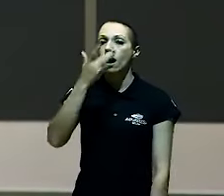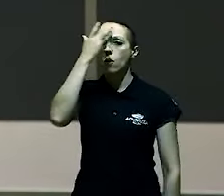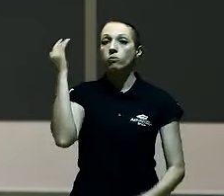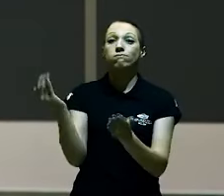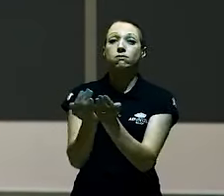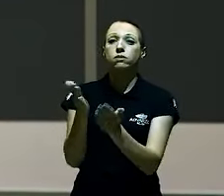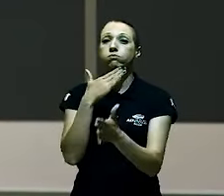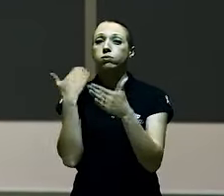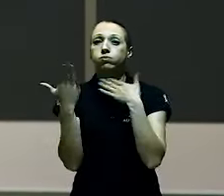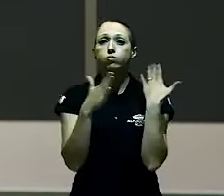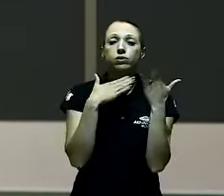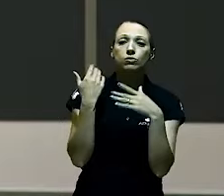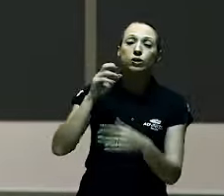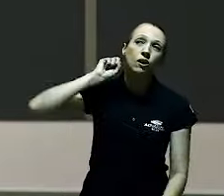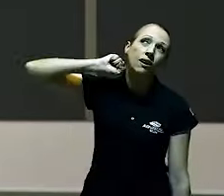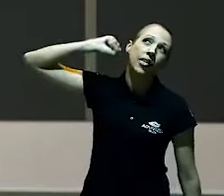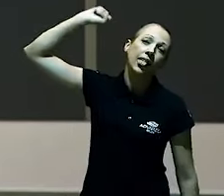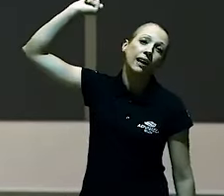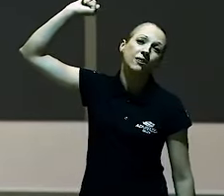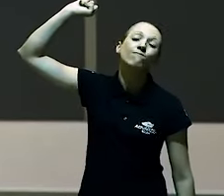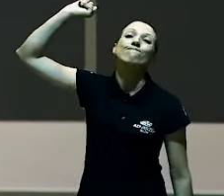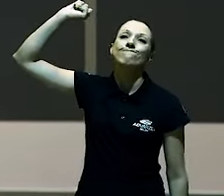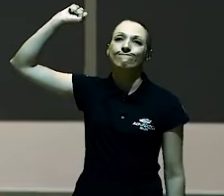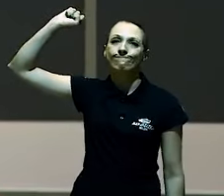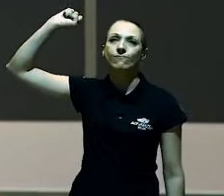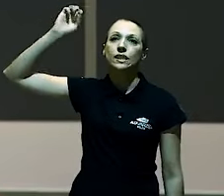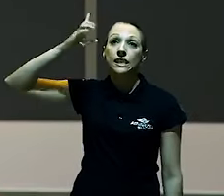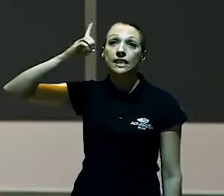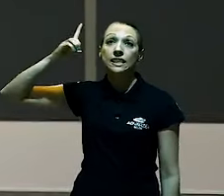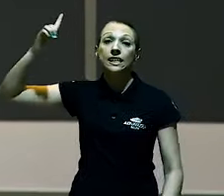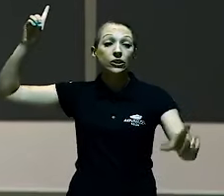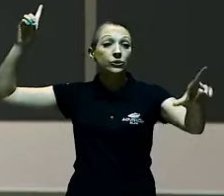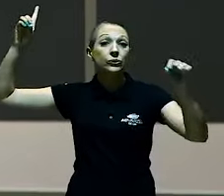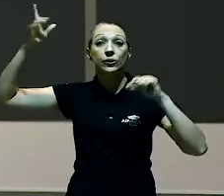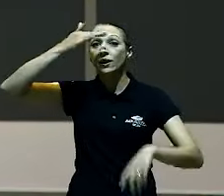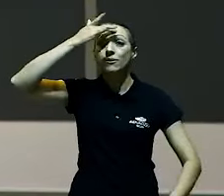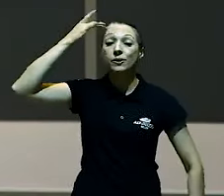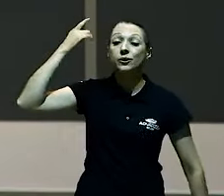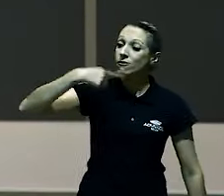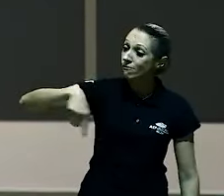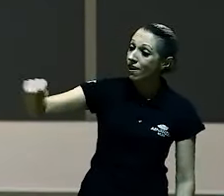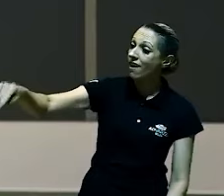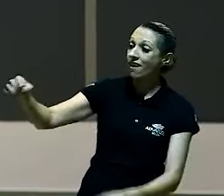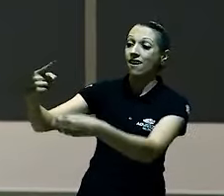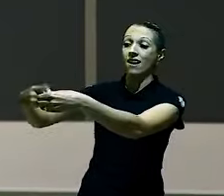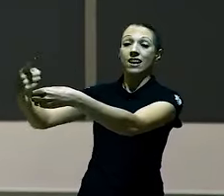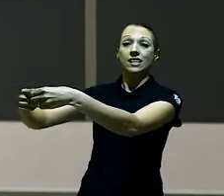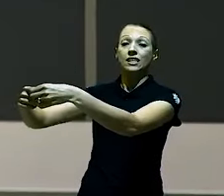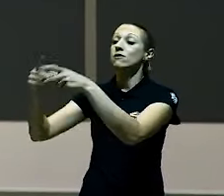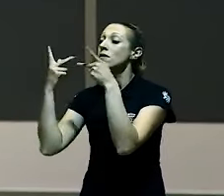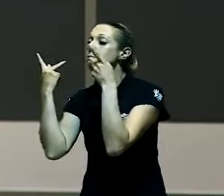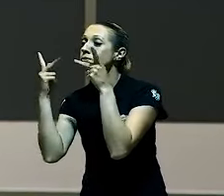onde os cristãos estão sendo enforcados, degolados, e ouvir Deus dizendo nesta noite: a quem enviarei? A quem eu levantarei